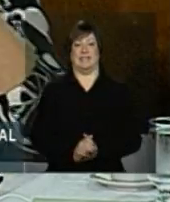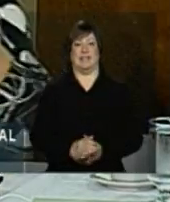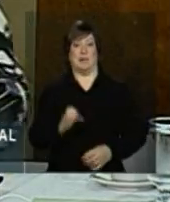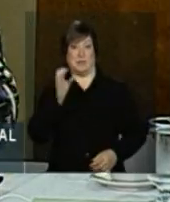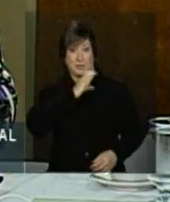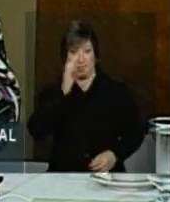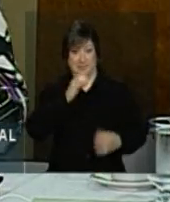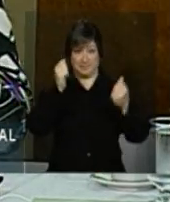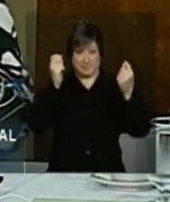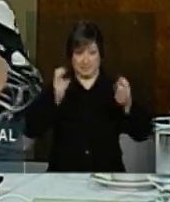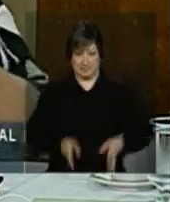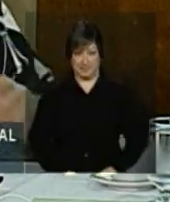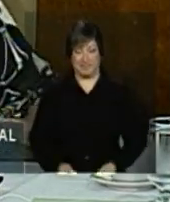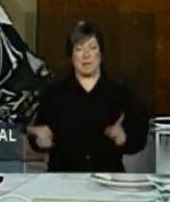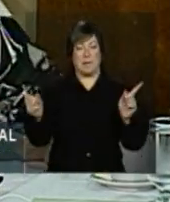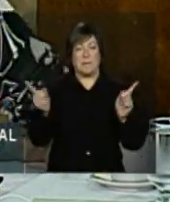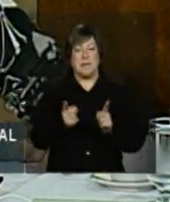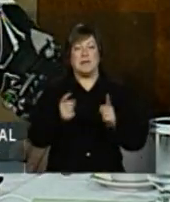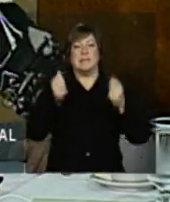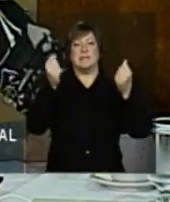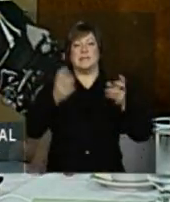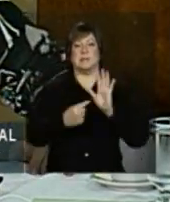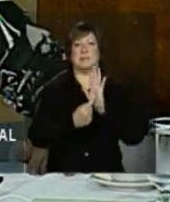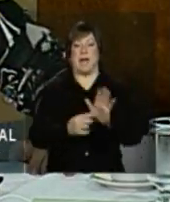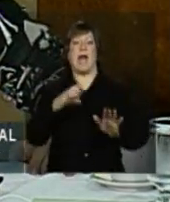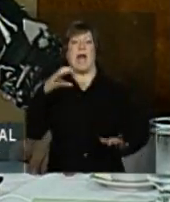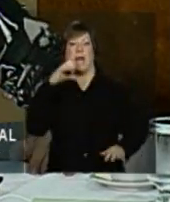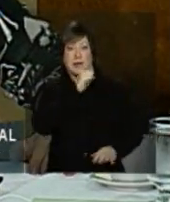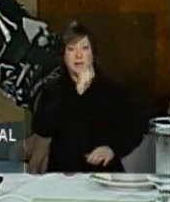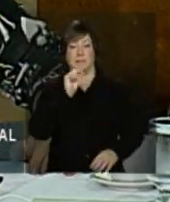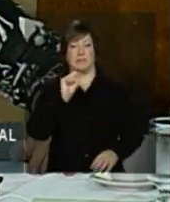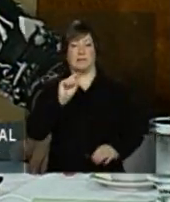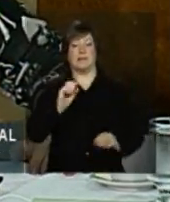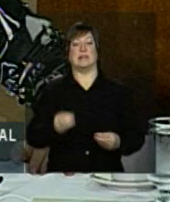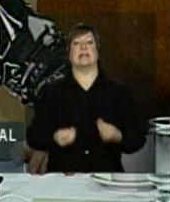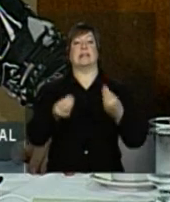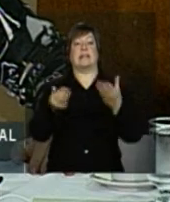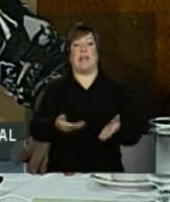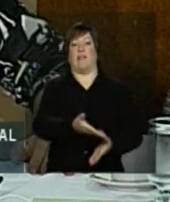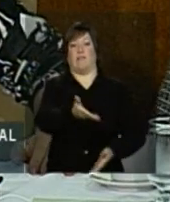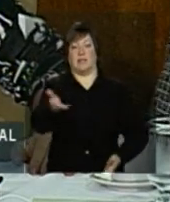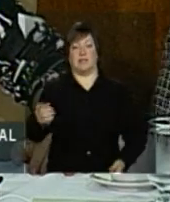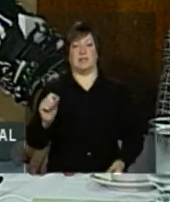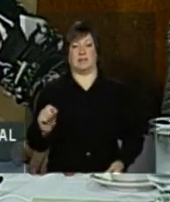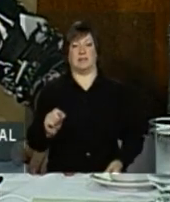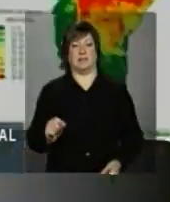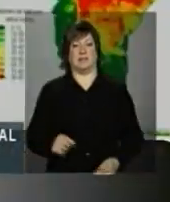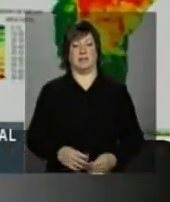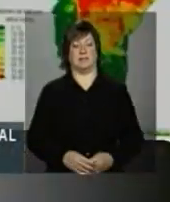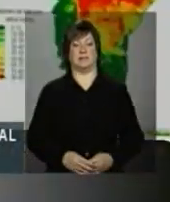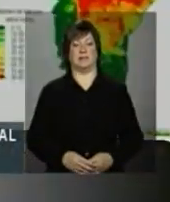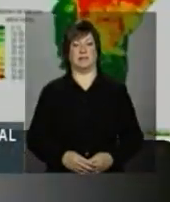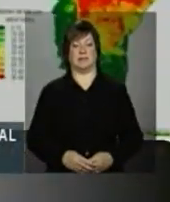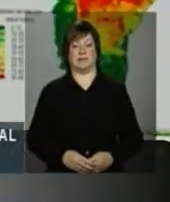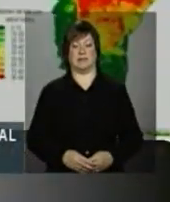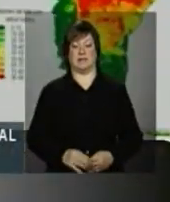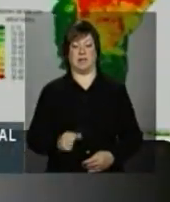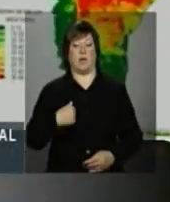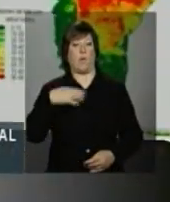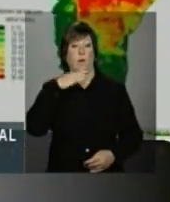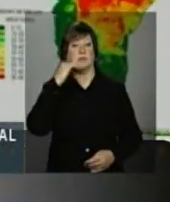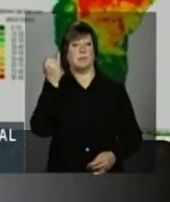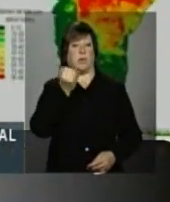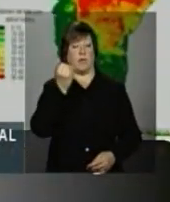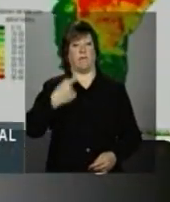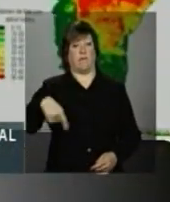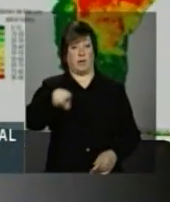fiche Olha só foi uma pequena apresentação aqui muito rápida a gente vai deixar para vocês o aqui é um eu acho que depois valia a pena